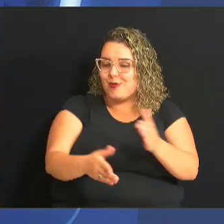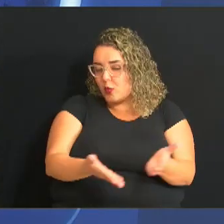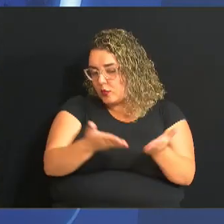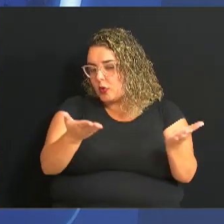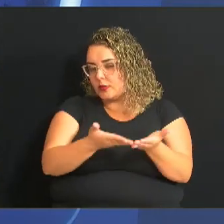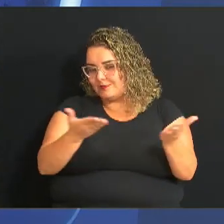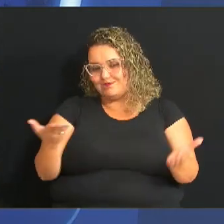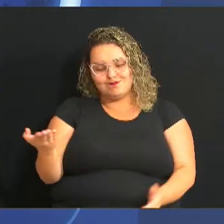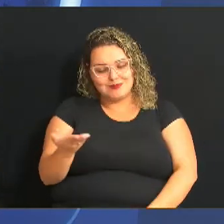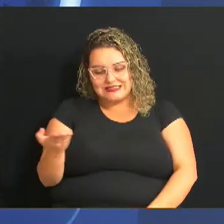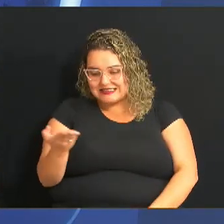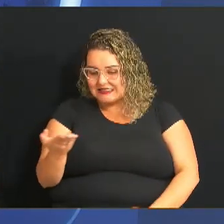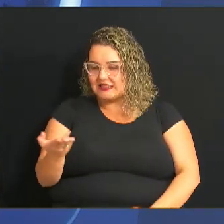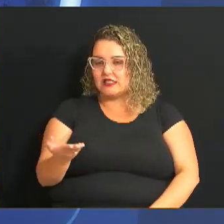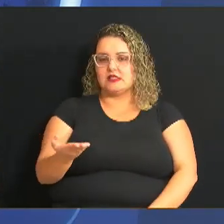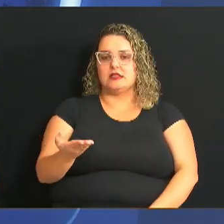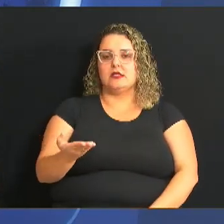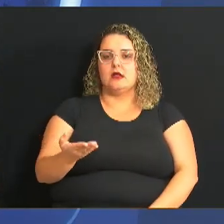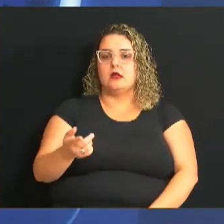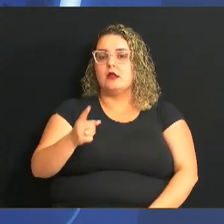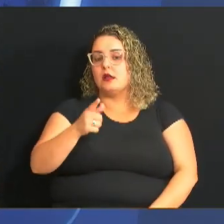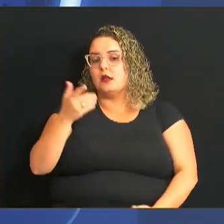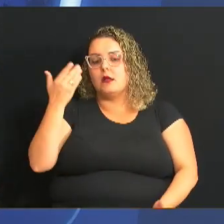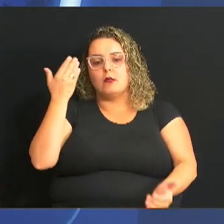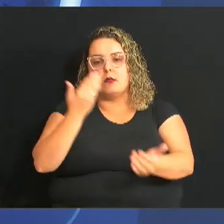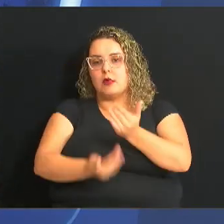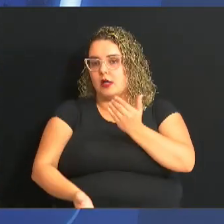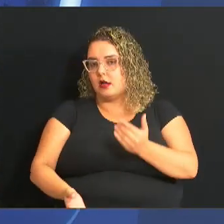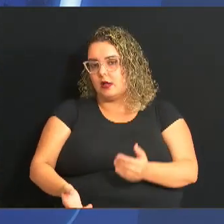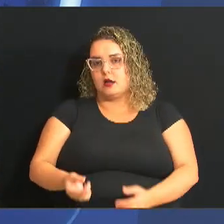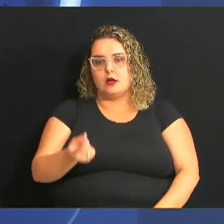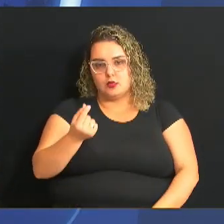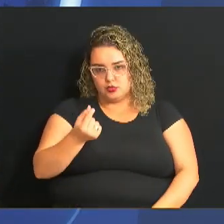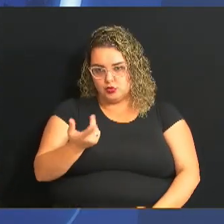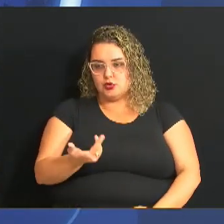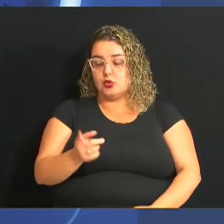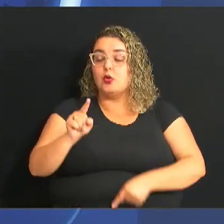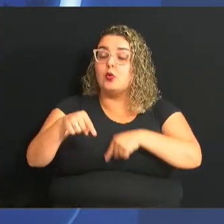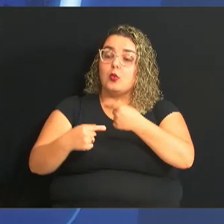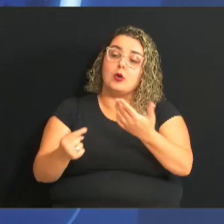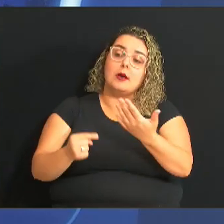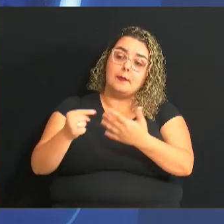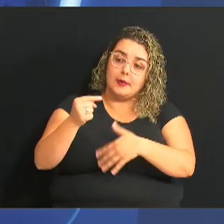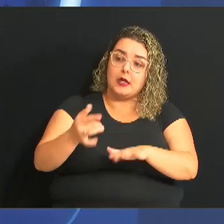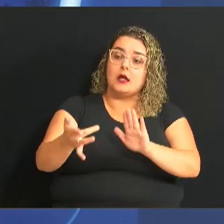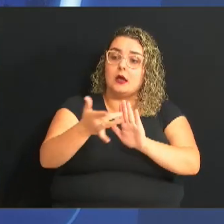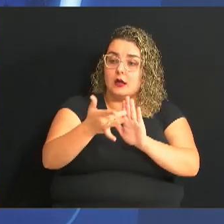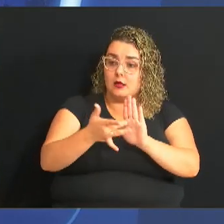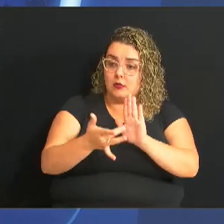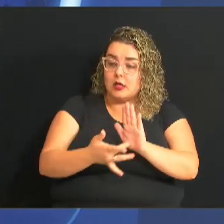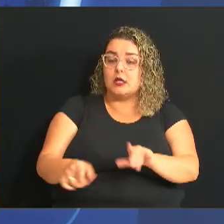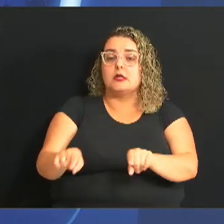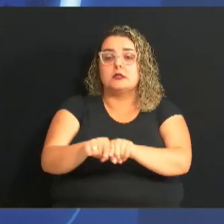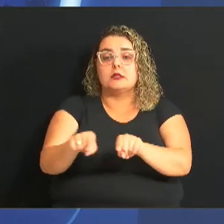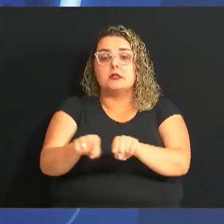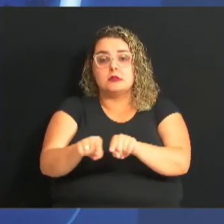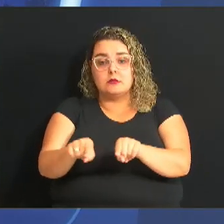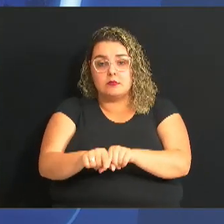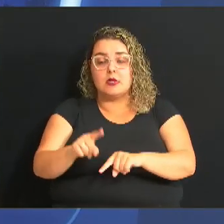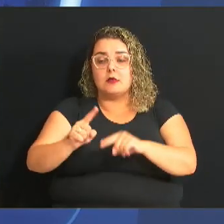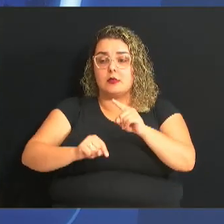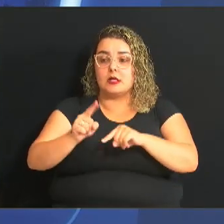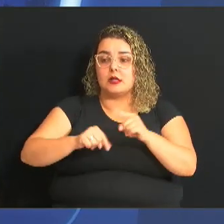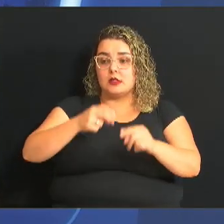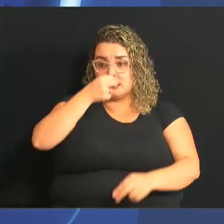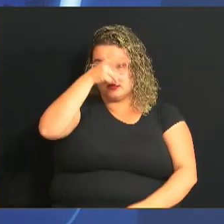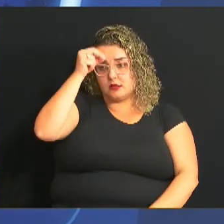fiquem desassistidas pelo município. Outro item que será apreciado é a matéria também de autoria do prefeito, que trata da